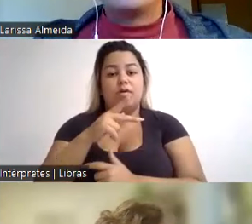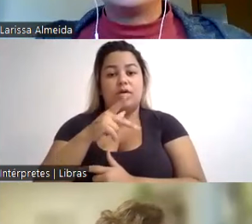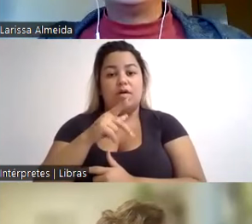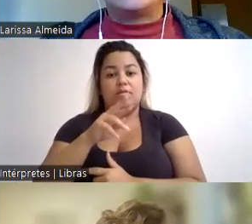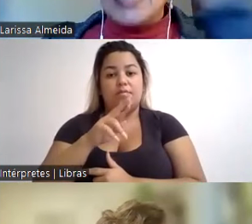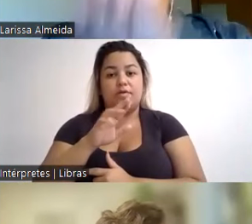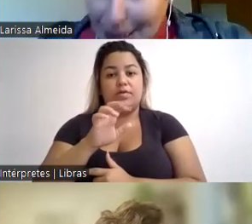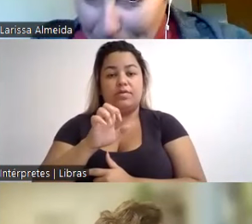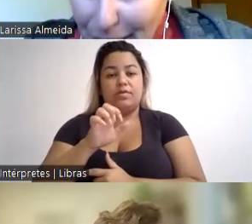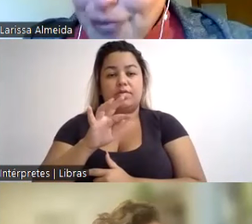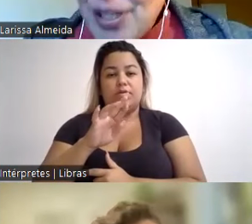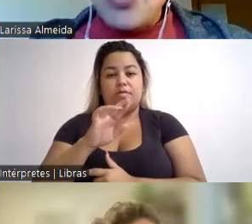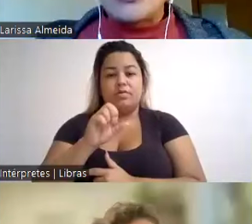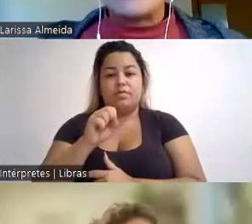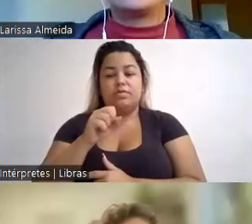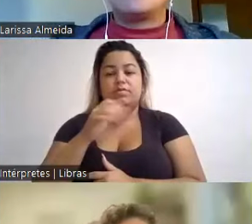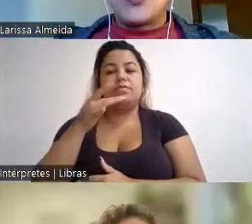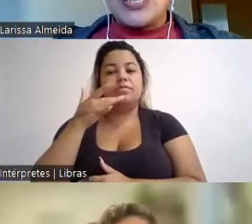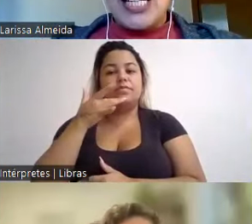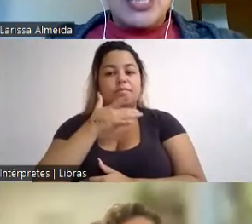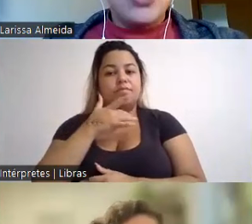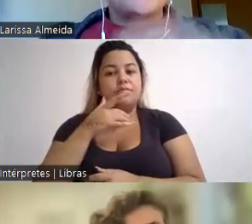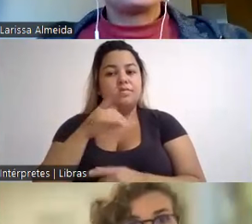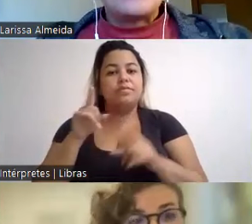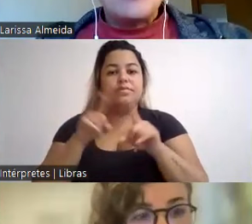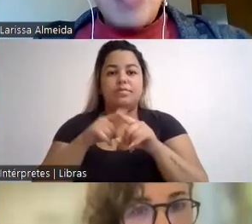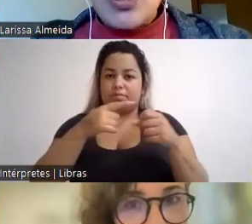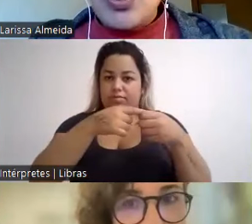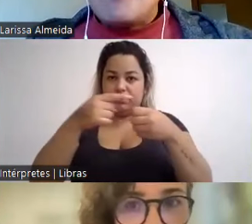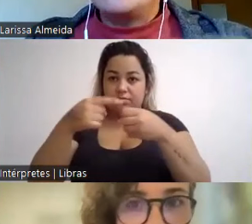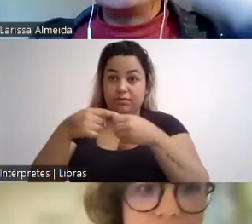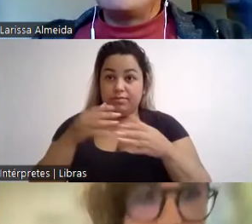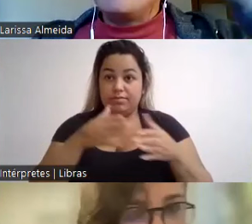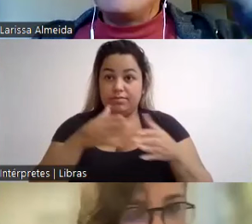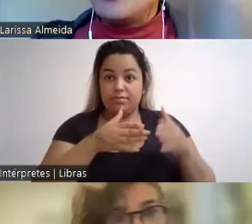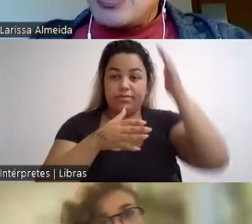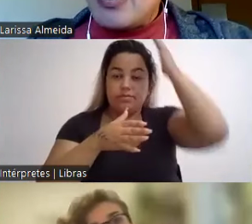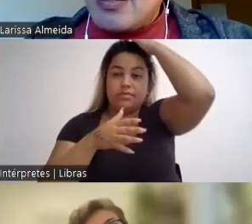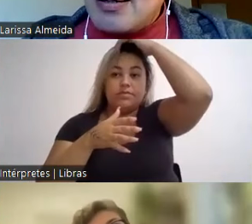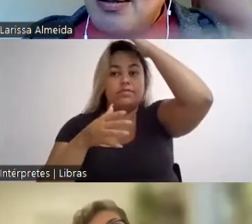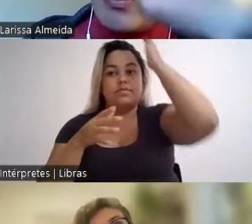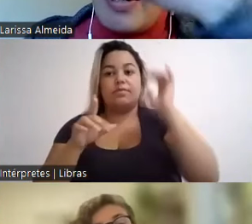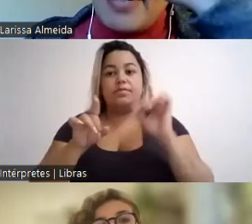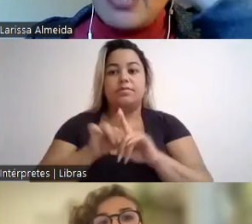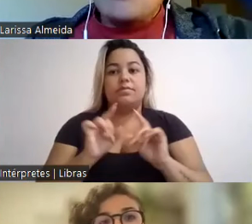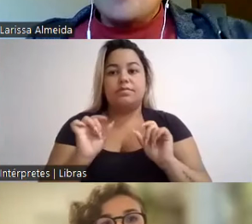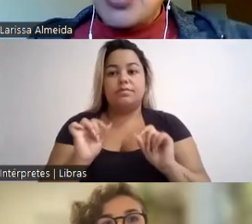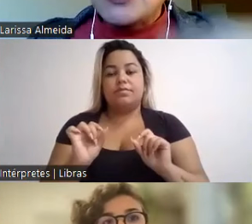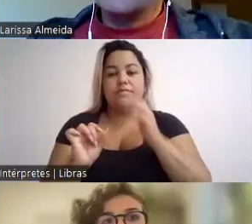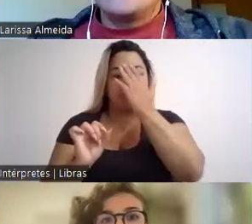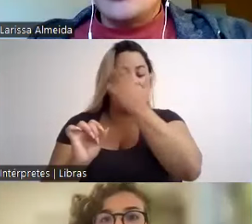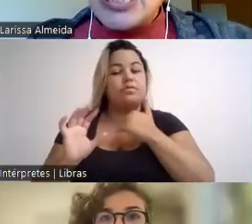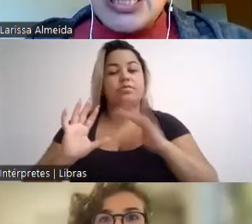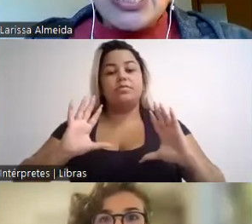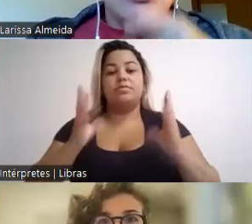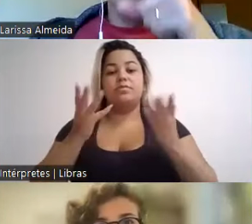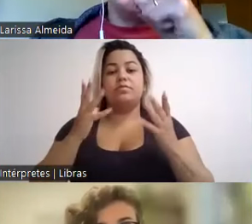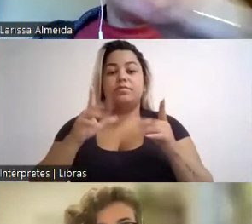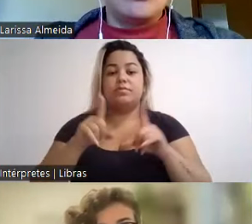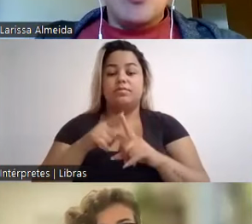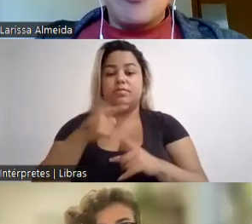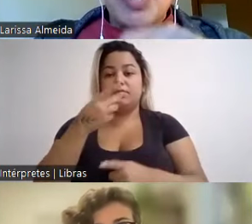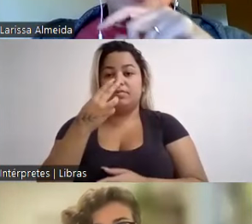da Comunidade também foi resultado desse processo. Back to the Mangue, que foi o evento em comemoração dos 30 anos,